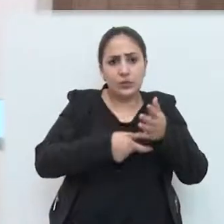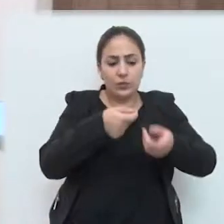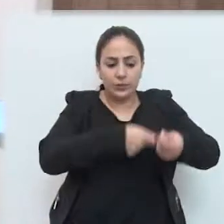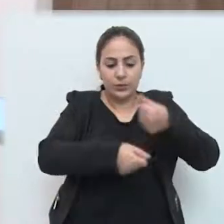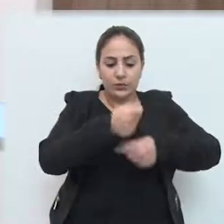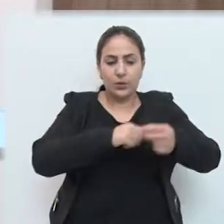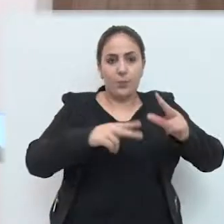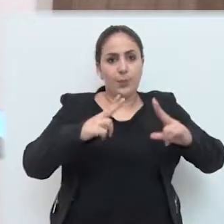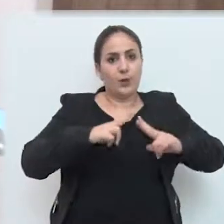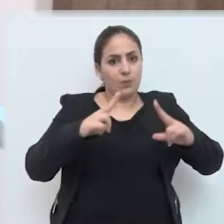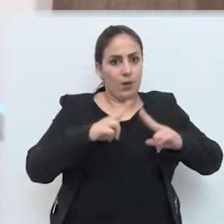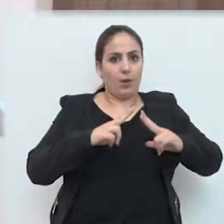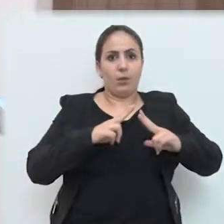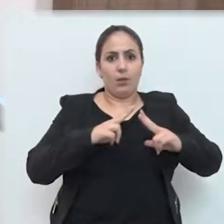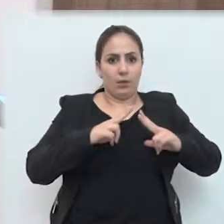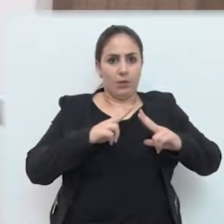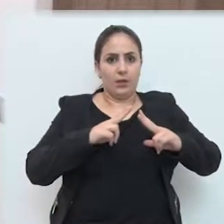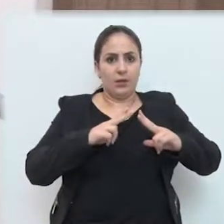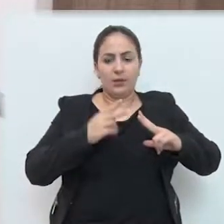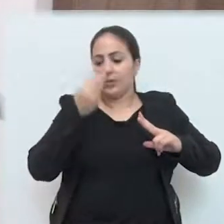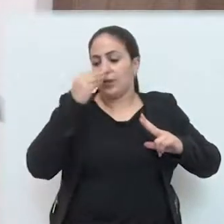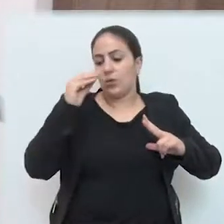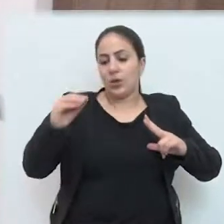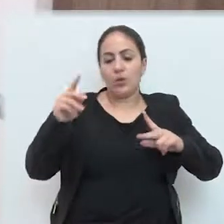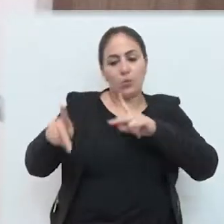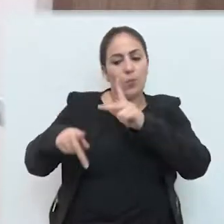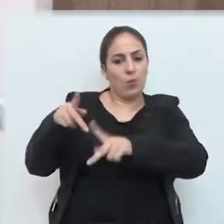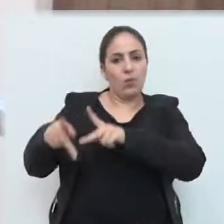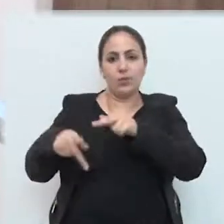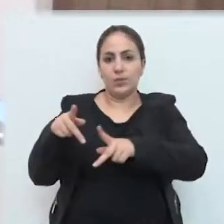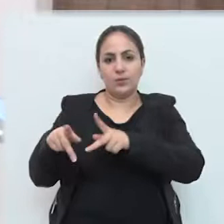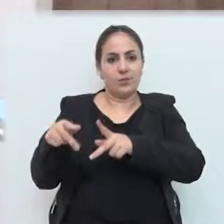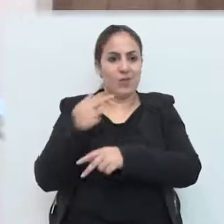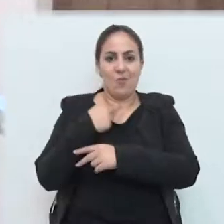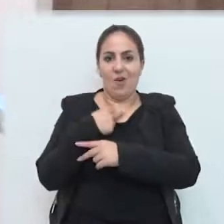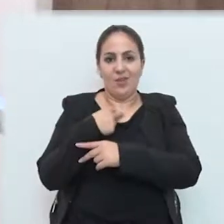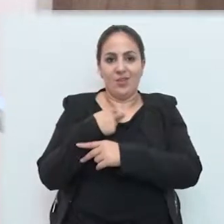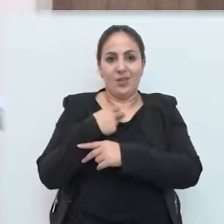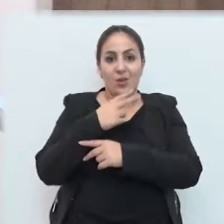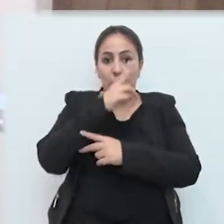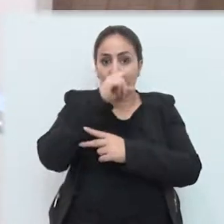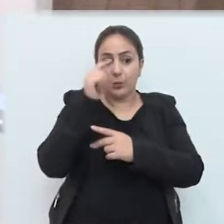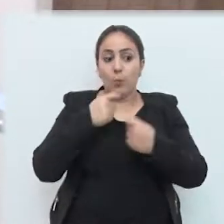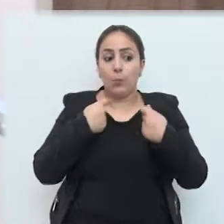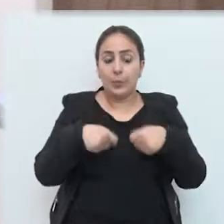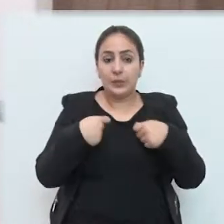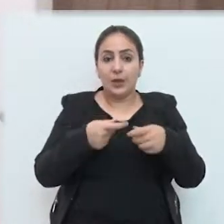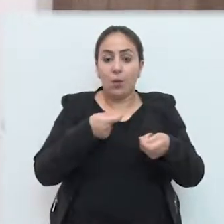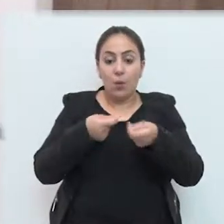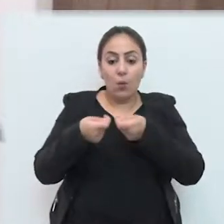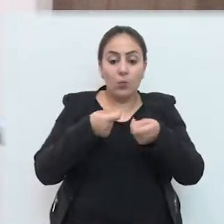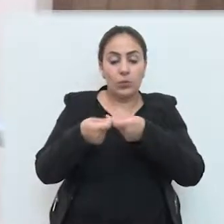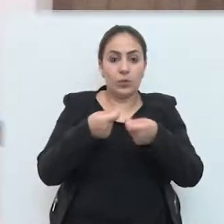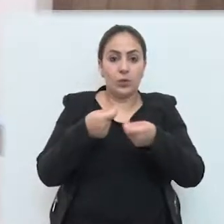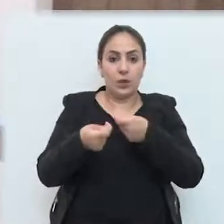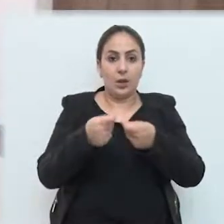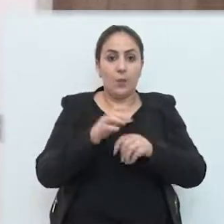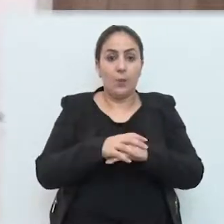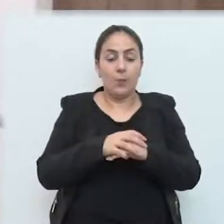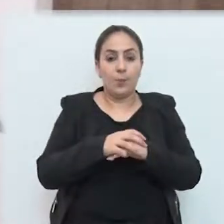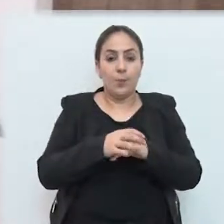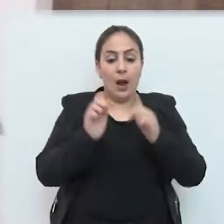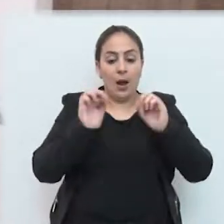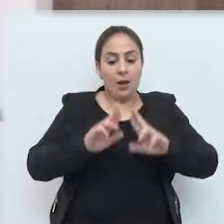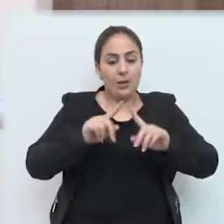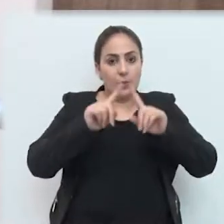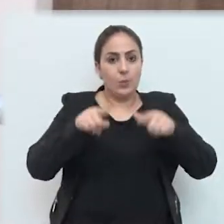privada entre as empresas, deixando o povo a ver navios, sem que possa ter de fato controle sobre aquilo que é seu, uma área pública aí gigantesca de 45